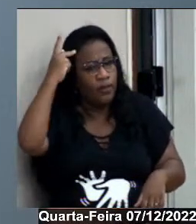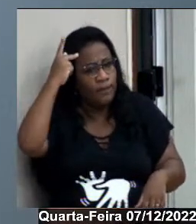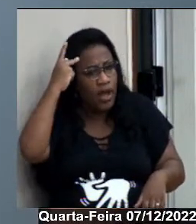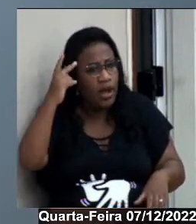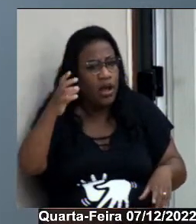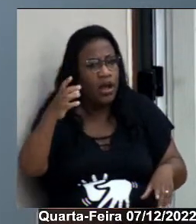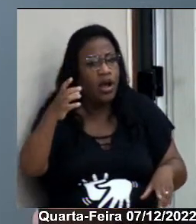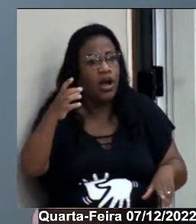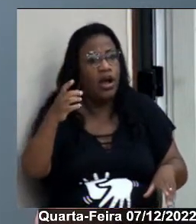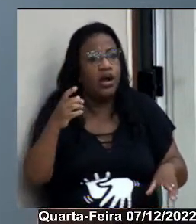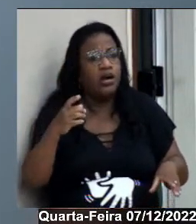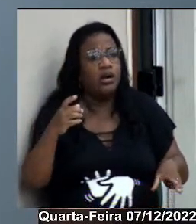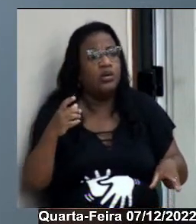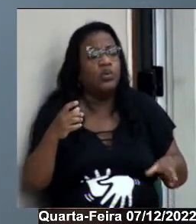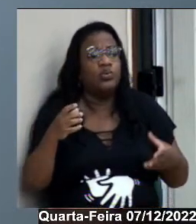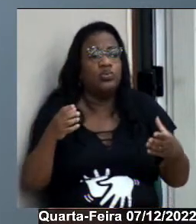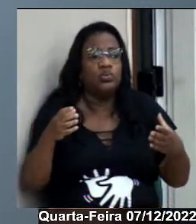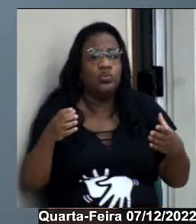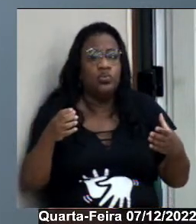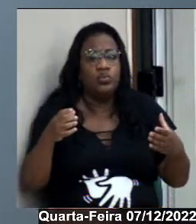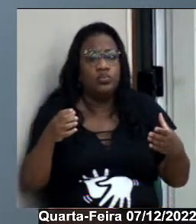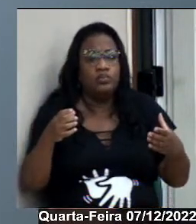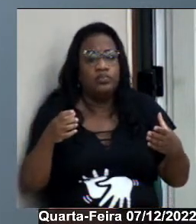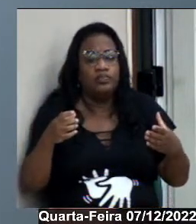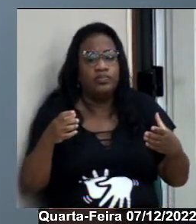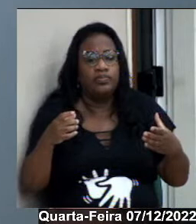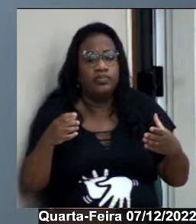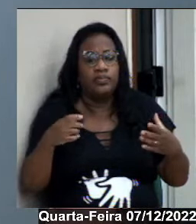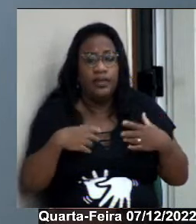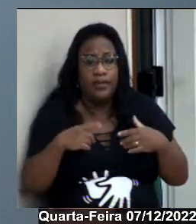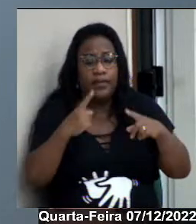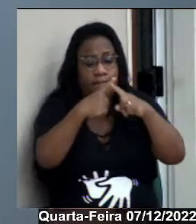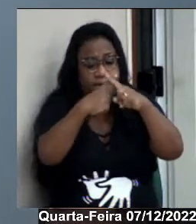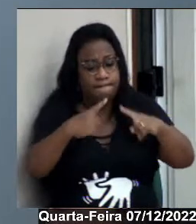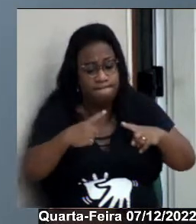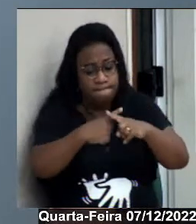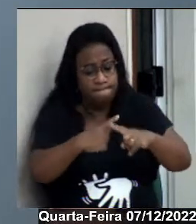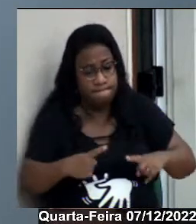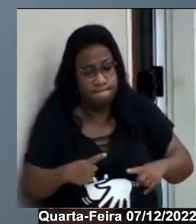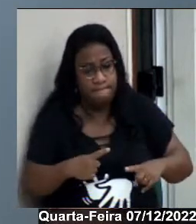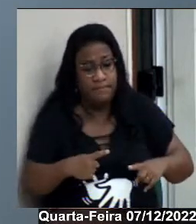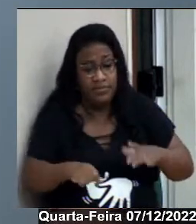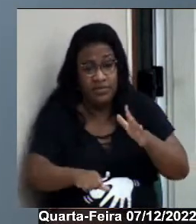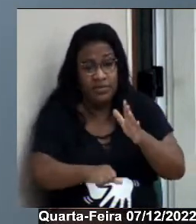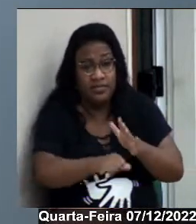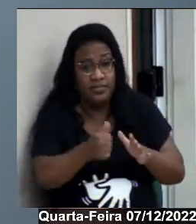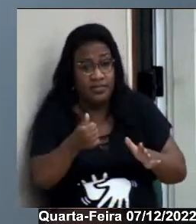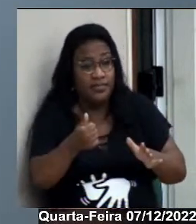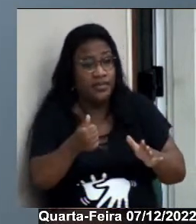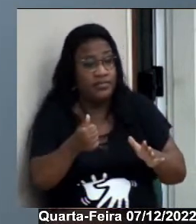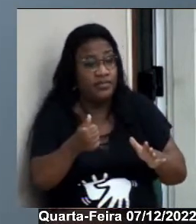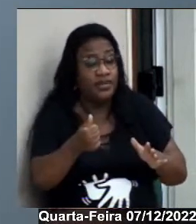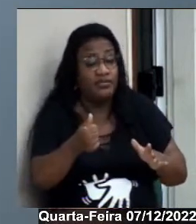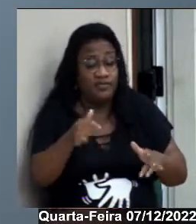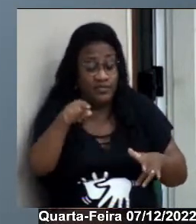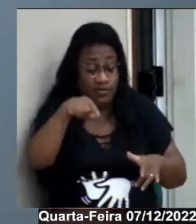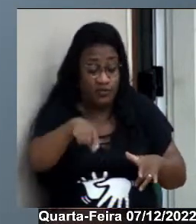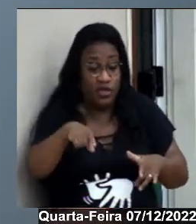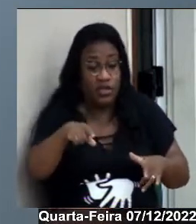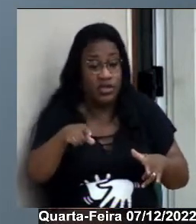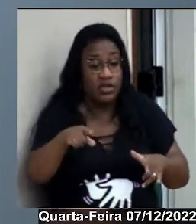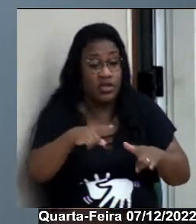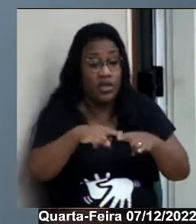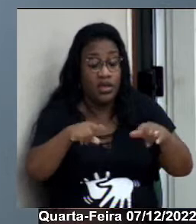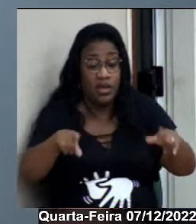Futsal, o São Paulo Futebol Clube na categoria futsal. Enfrentamos o Magnus. Nossa primeira partida foi aqui no